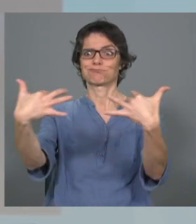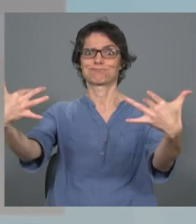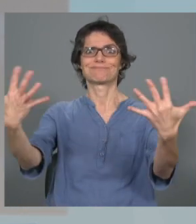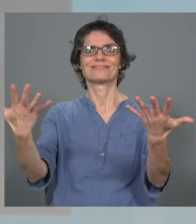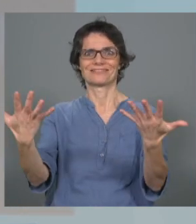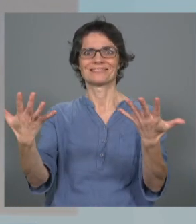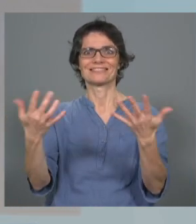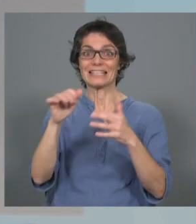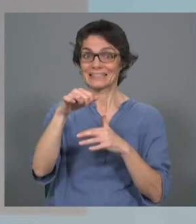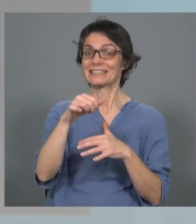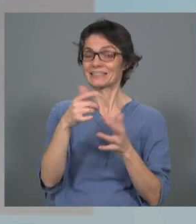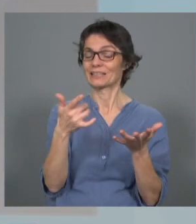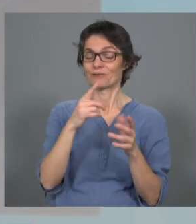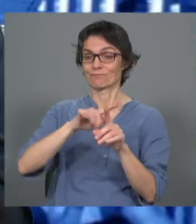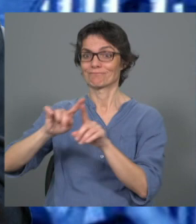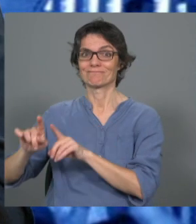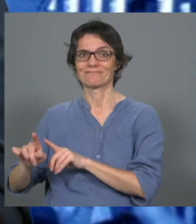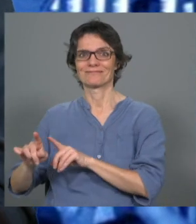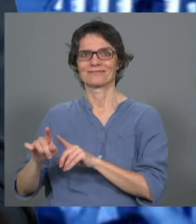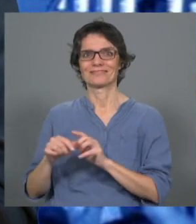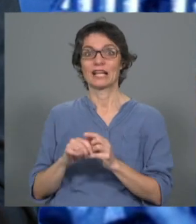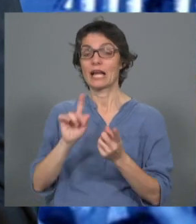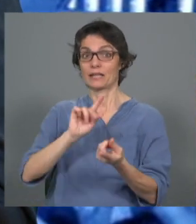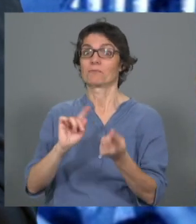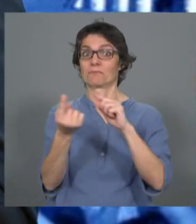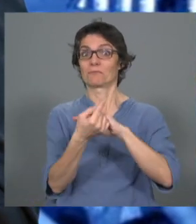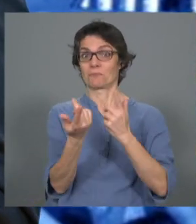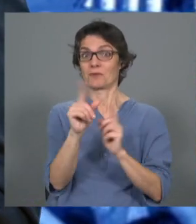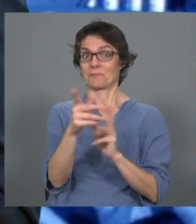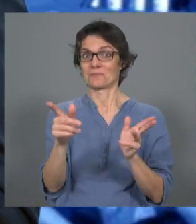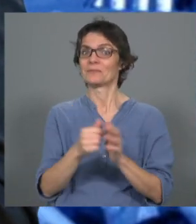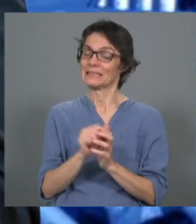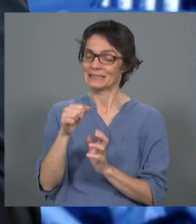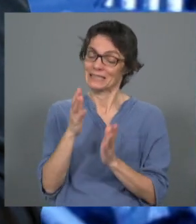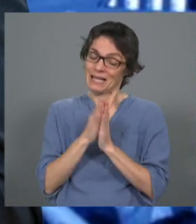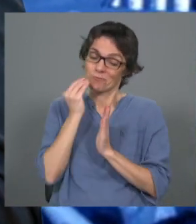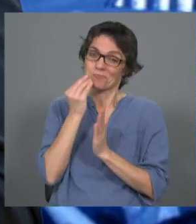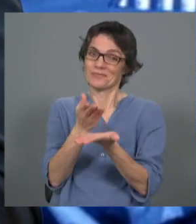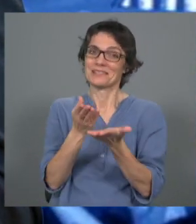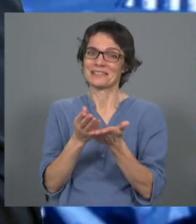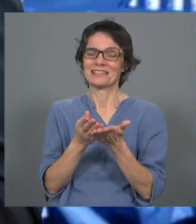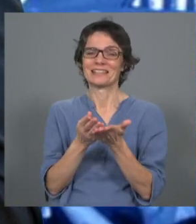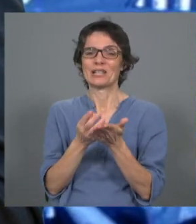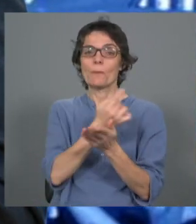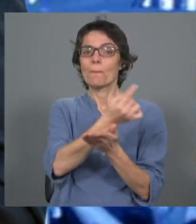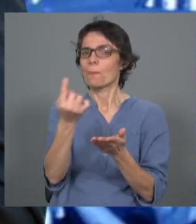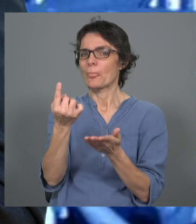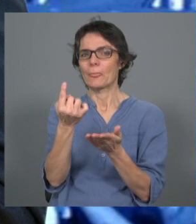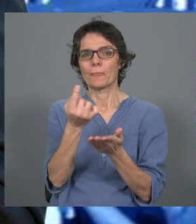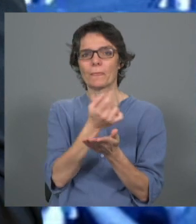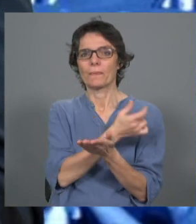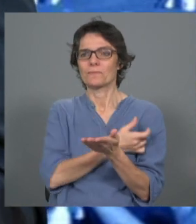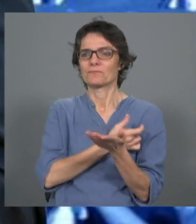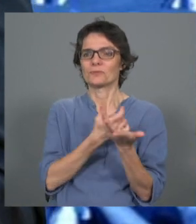muitas reações. Exatamente. Como o oposto. E é assim que é a Igreja. E é assim que é a Igreja. Ou seja, cada um tem o seu papel